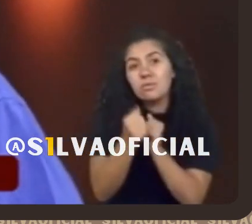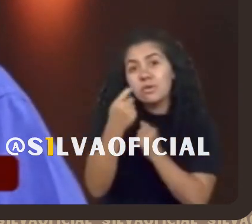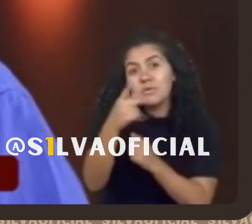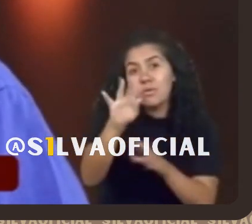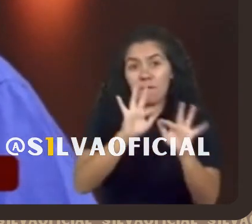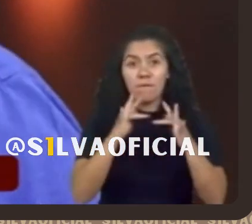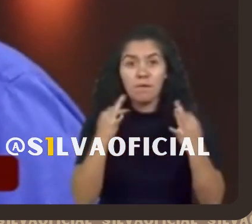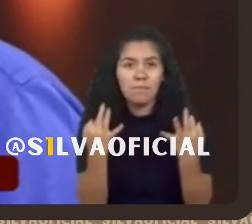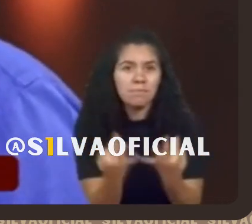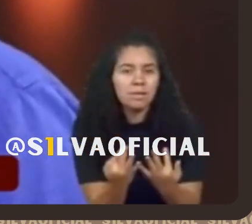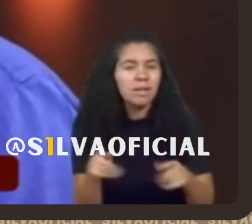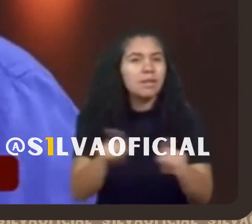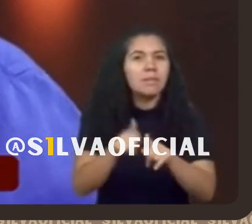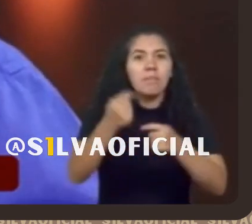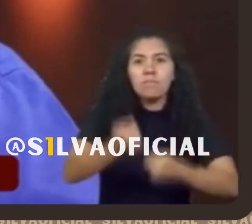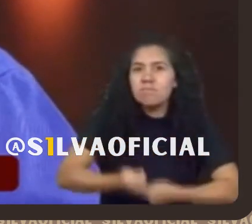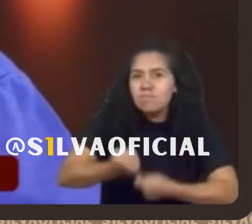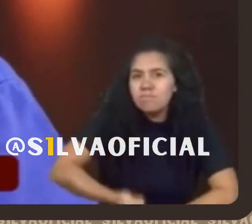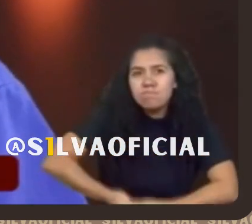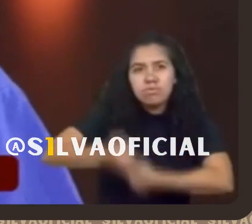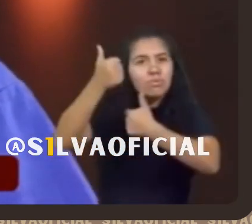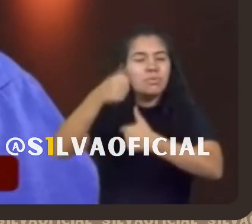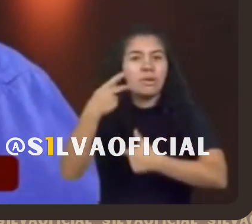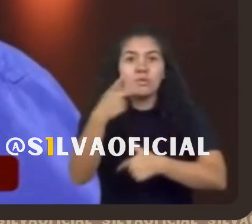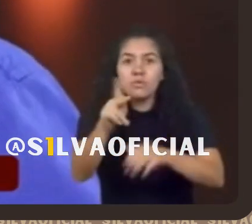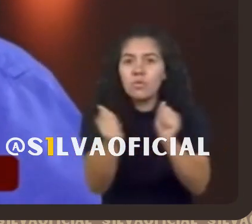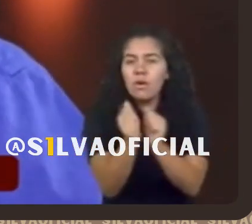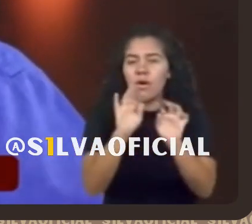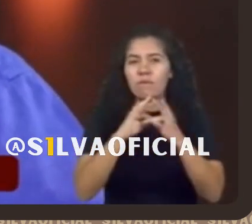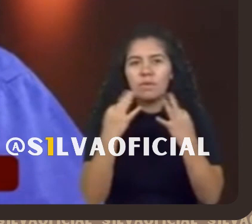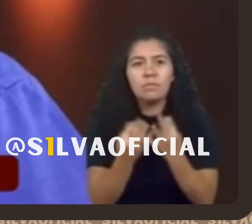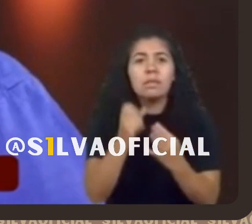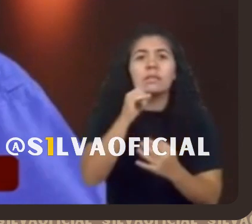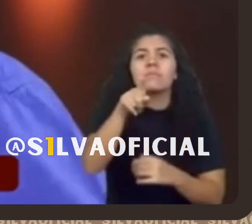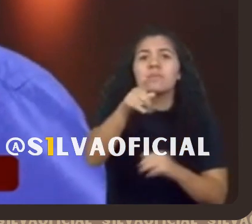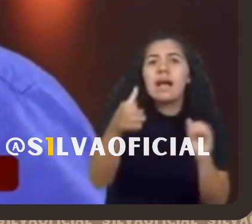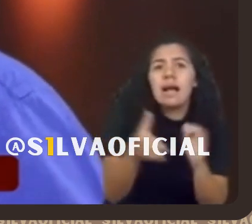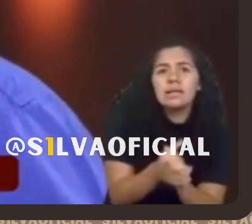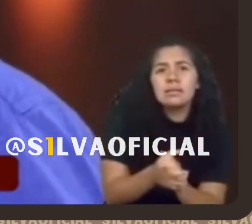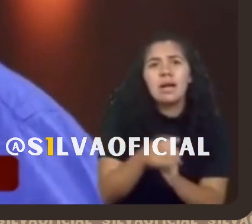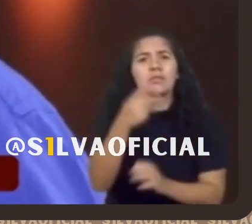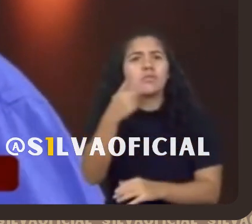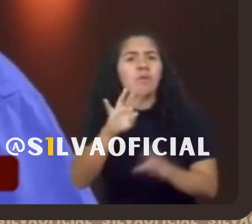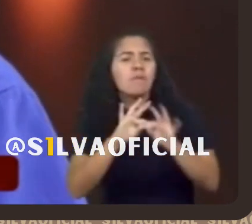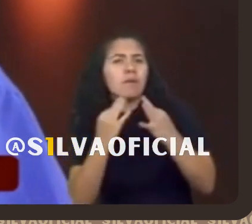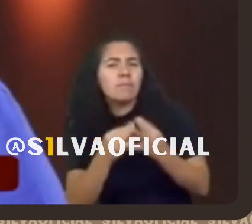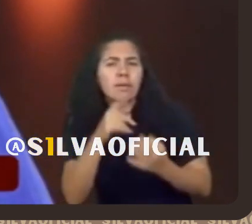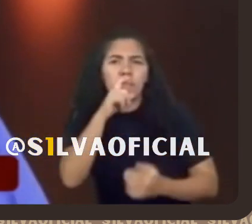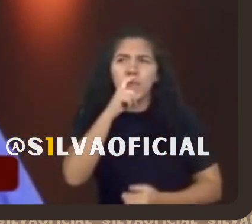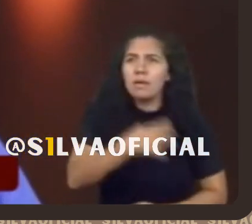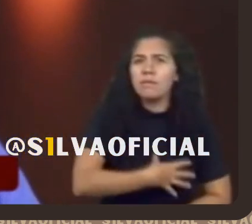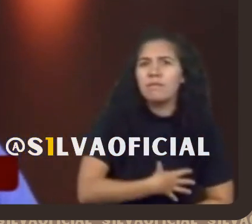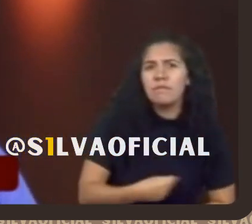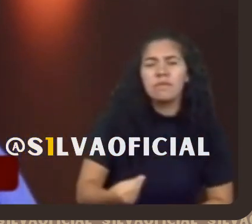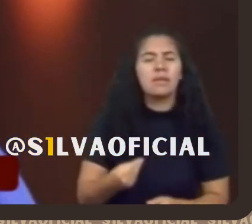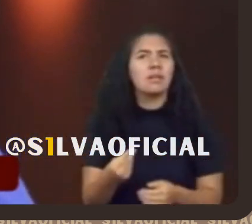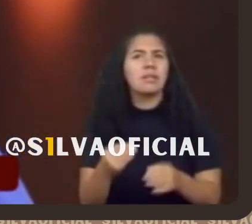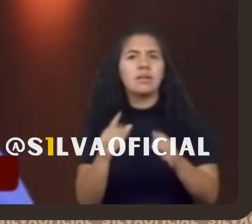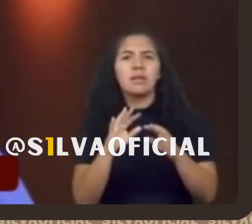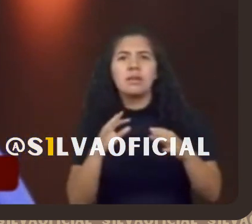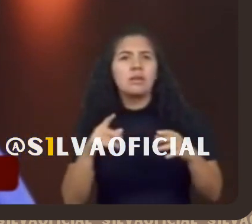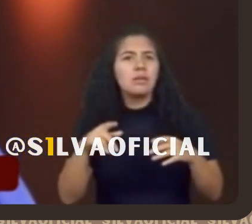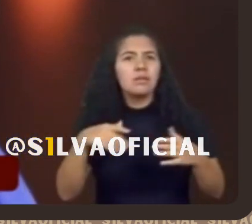Novo com a sua família se você é casado comos seus filhos se você não é com seu pai com a sua mãe com seus parentes sabendo que você não tem